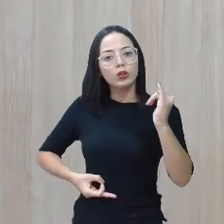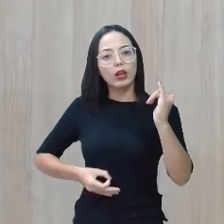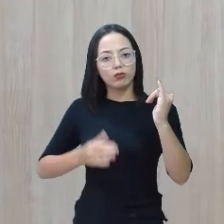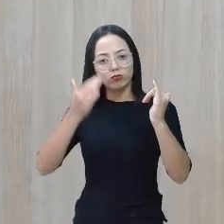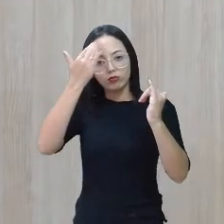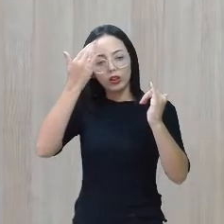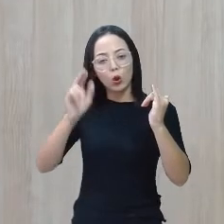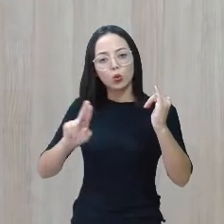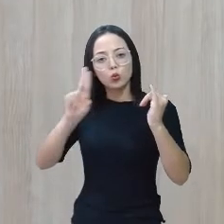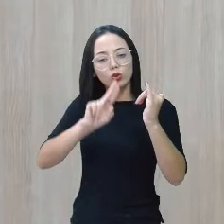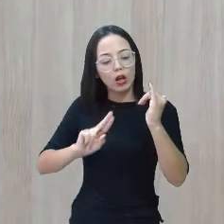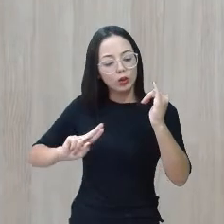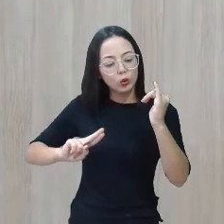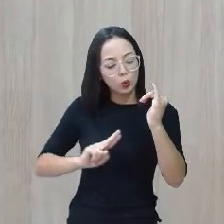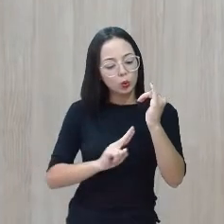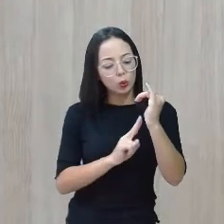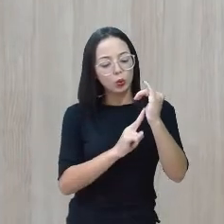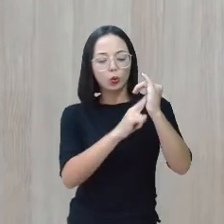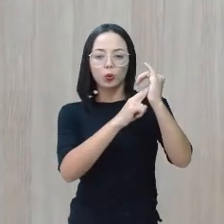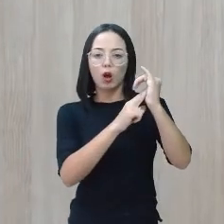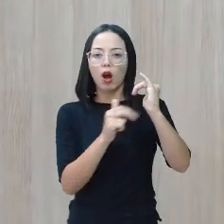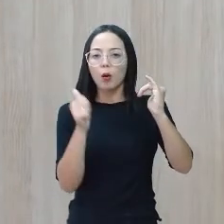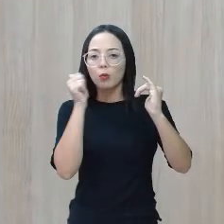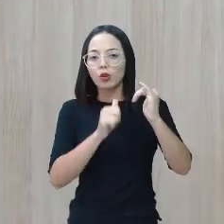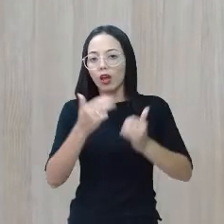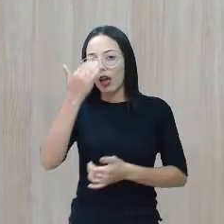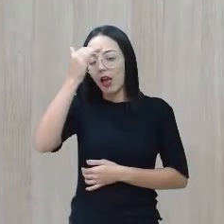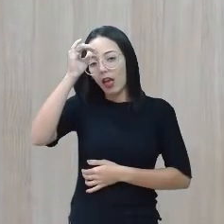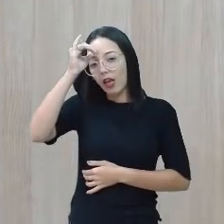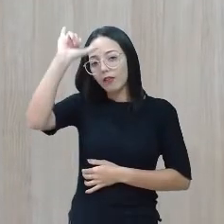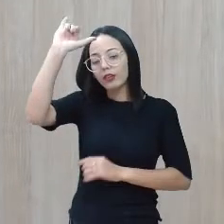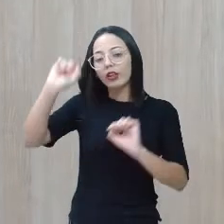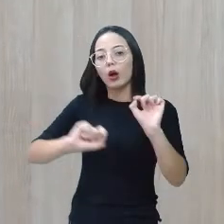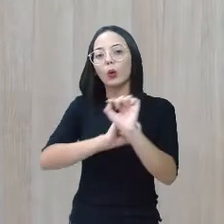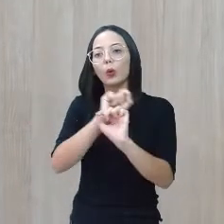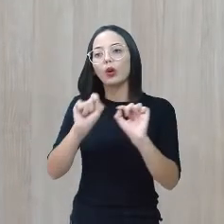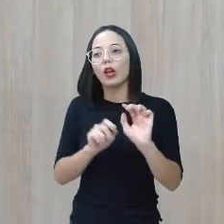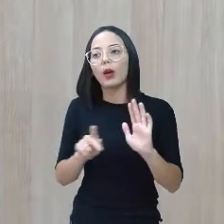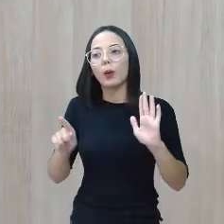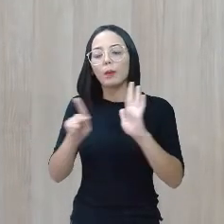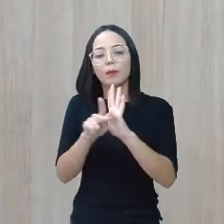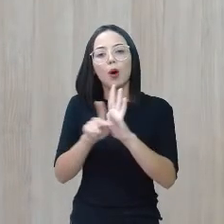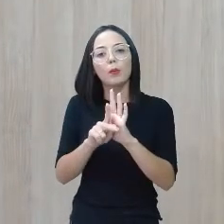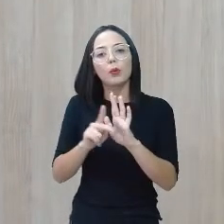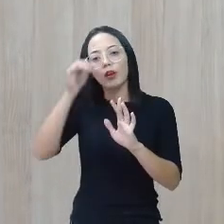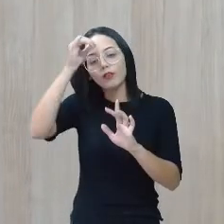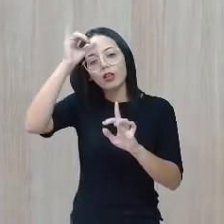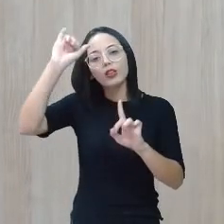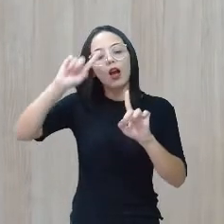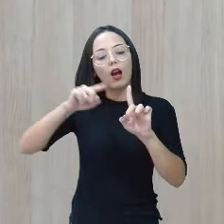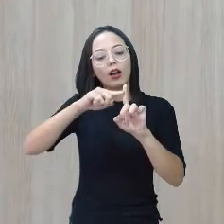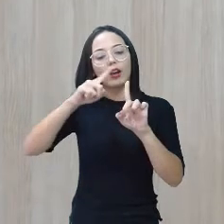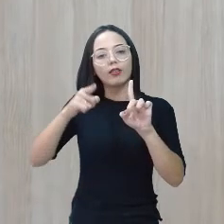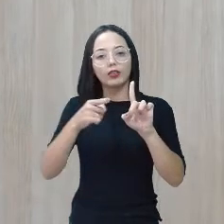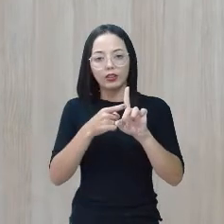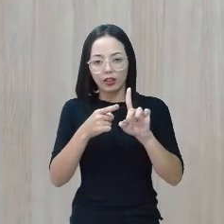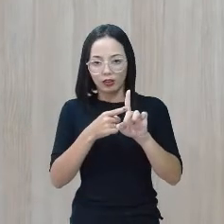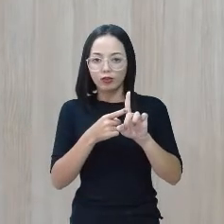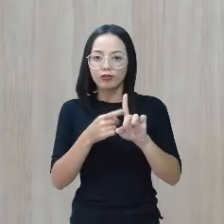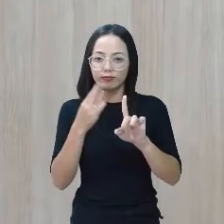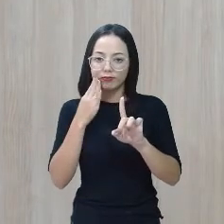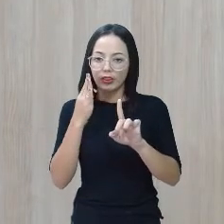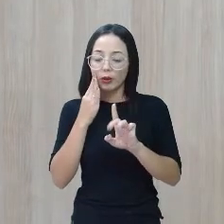usado pela mulher, não é? Para evitar a concepção, para evitar uma gravidez não